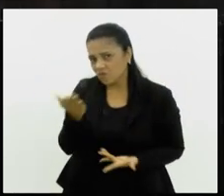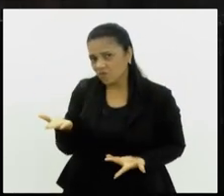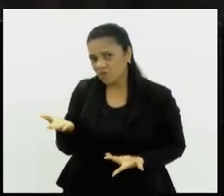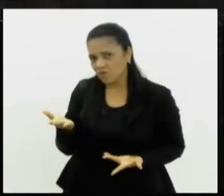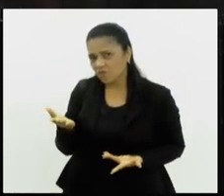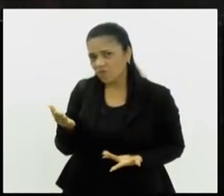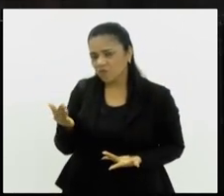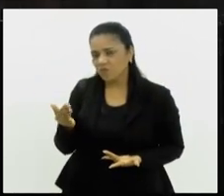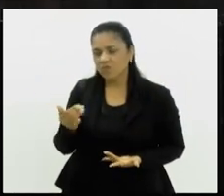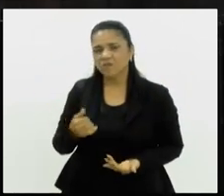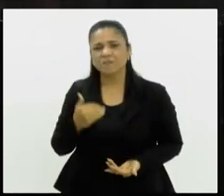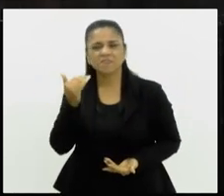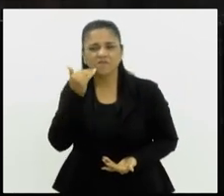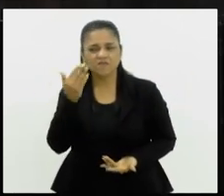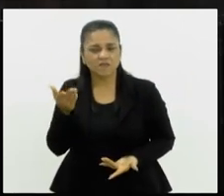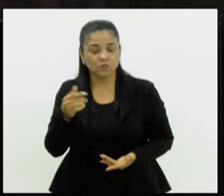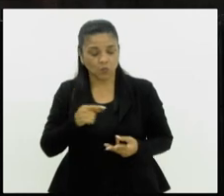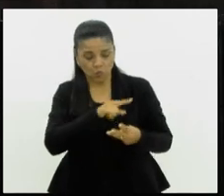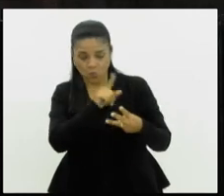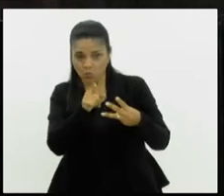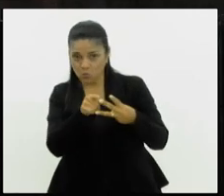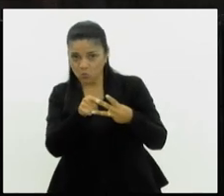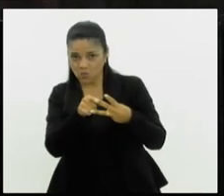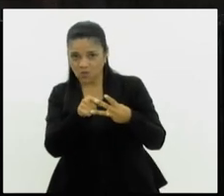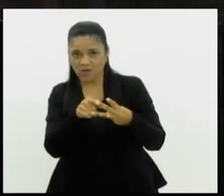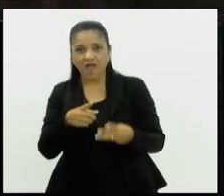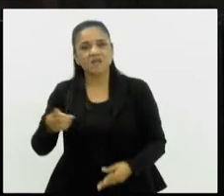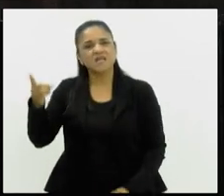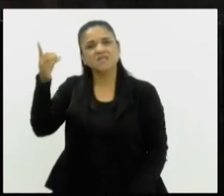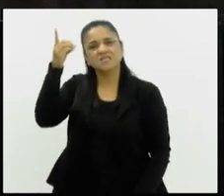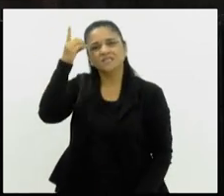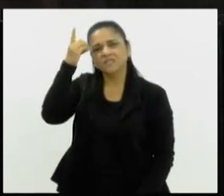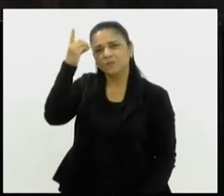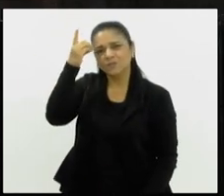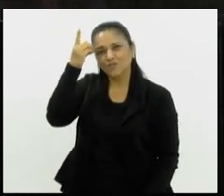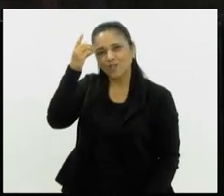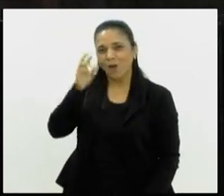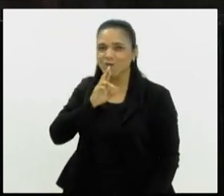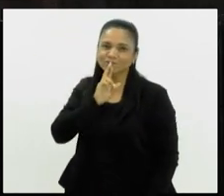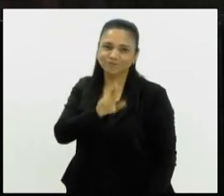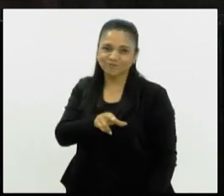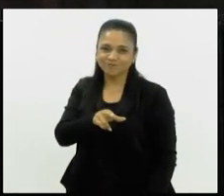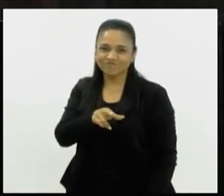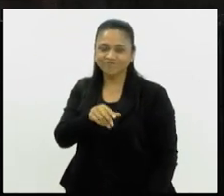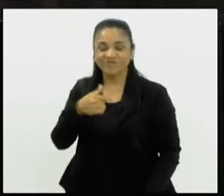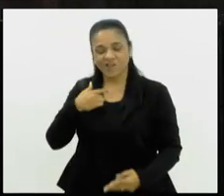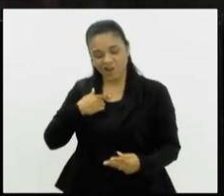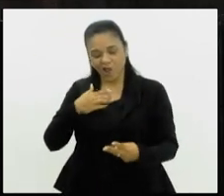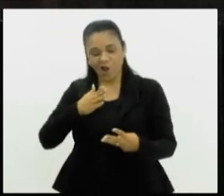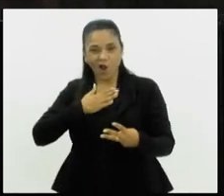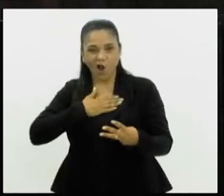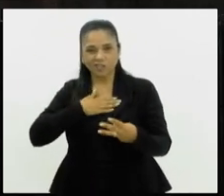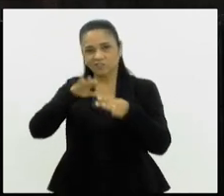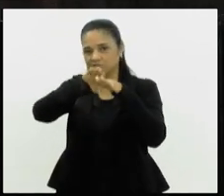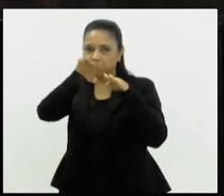defeito? E o outro disse, ela tem síndrome de Down, ou seja, ela gosta de ficar por